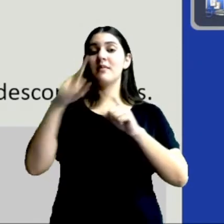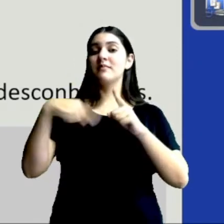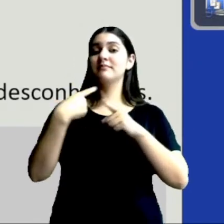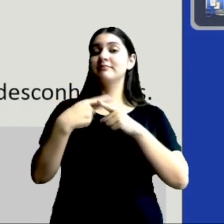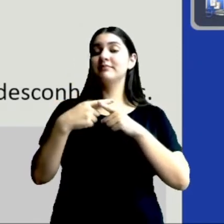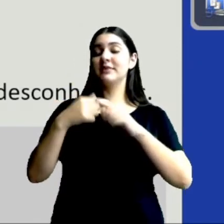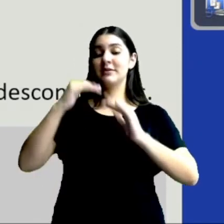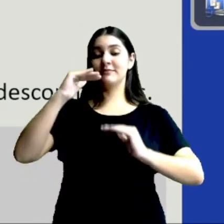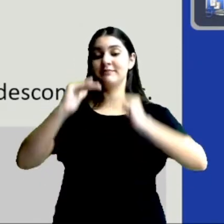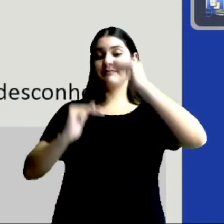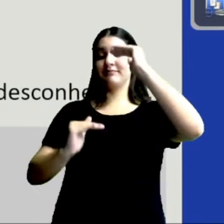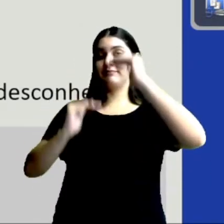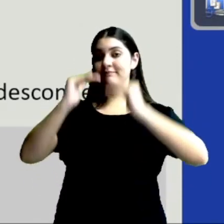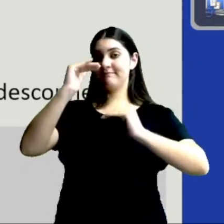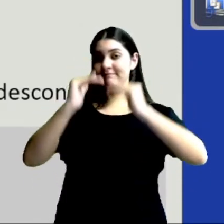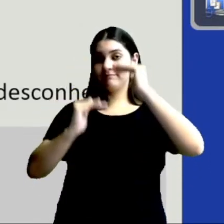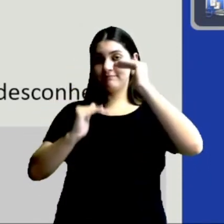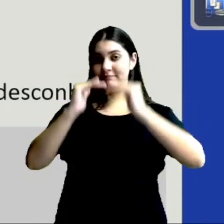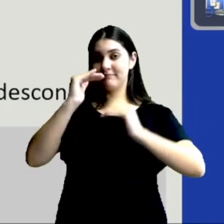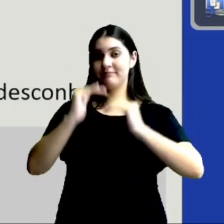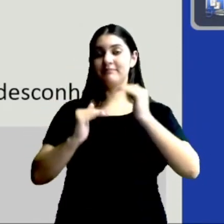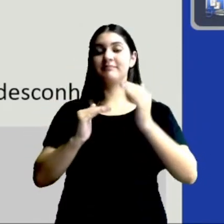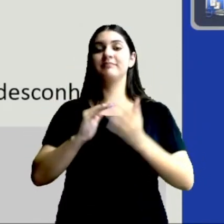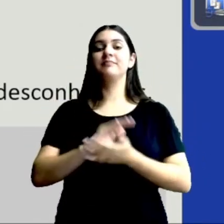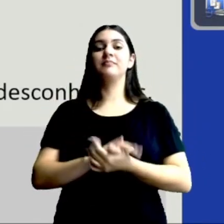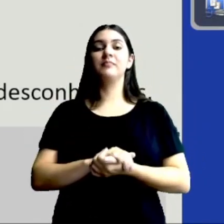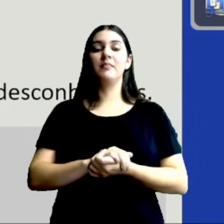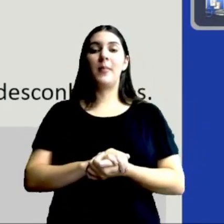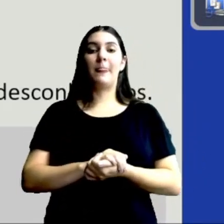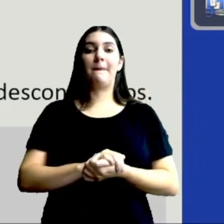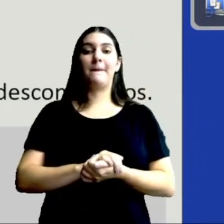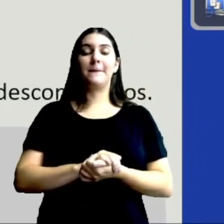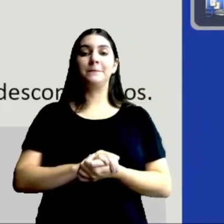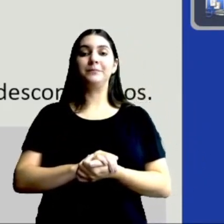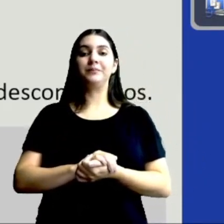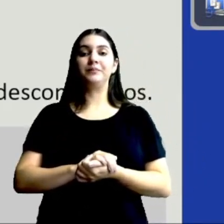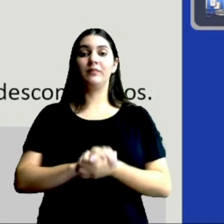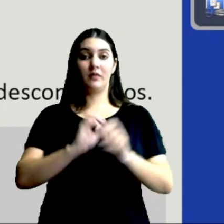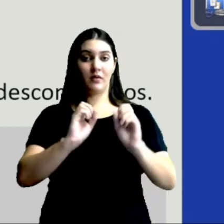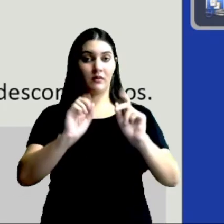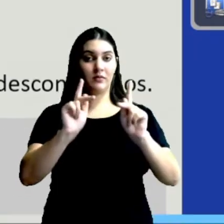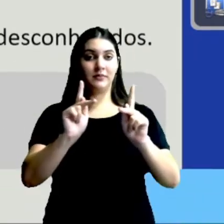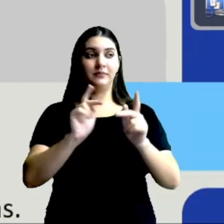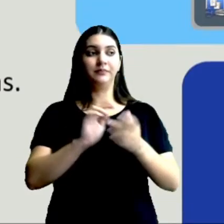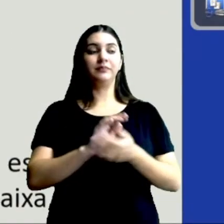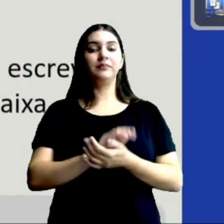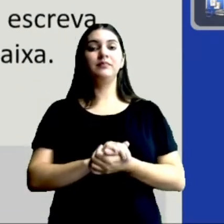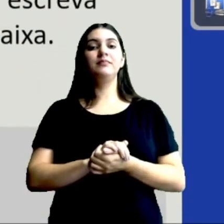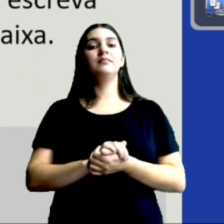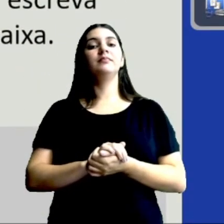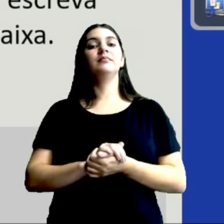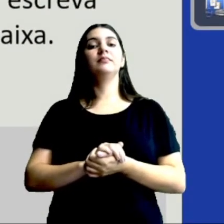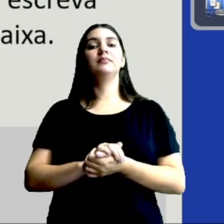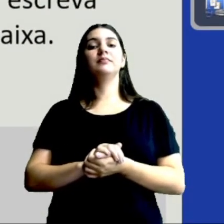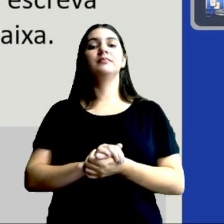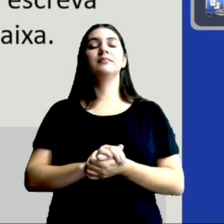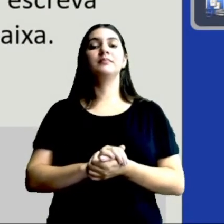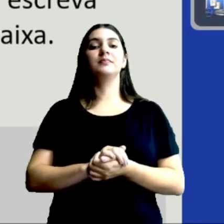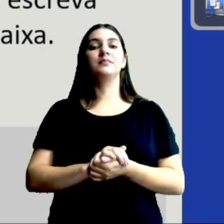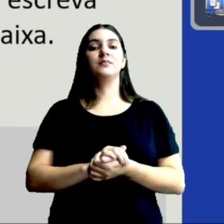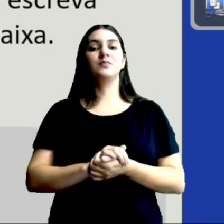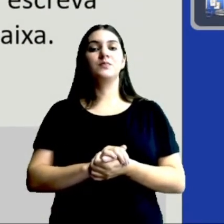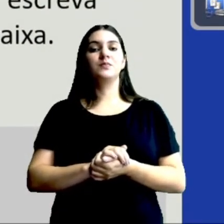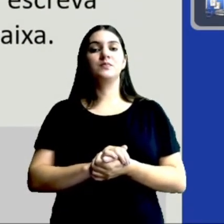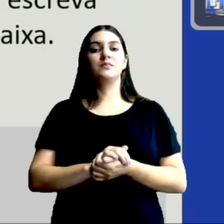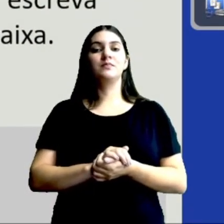descobrir peso desconhecido quando a balança está desequilibrada. Ok? Muito bem, vamos lá para a